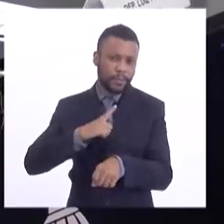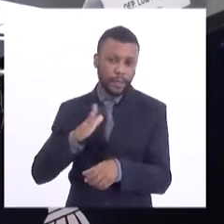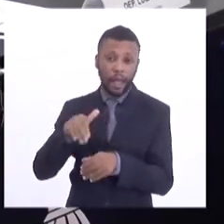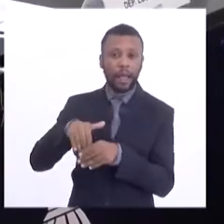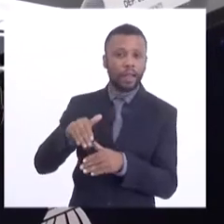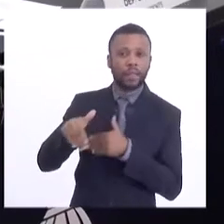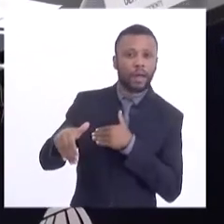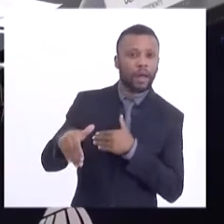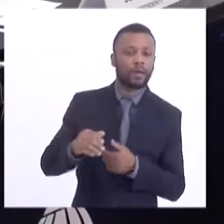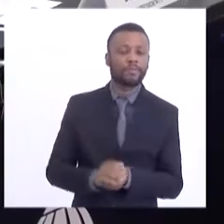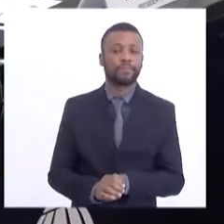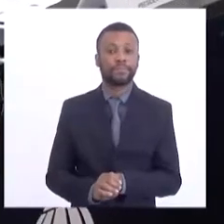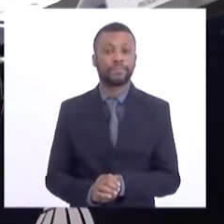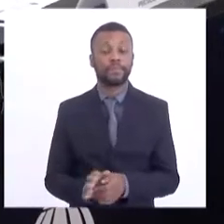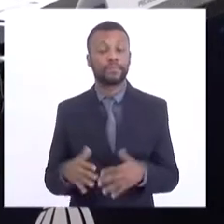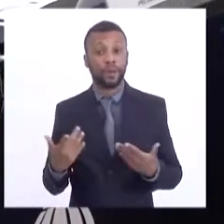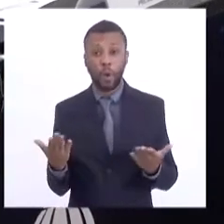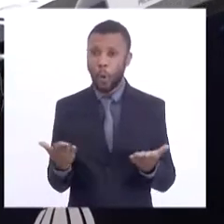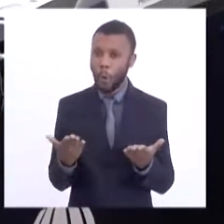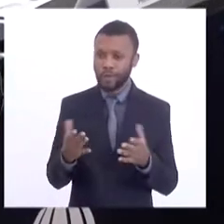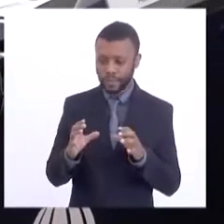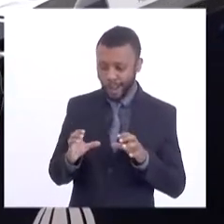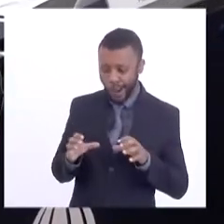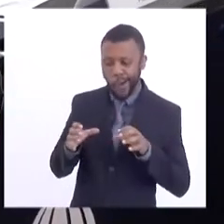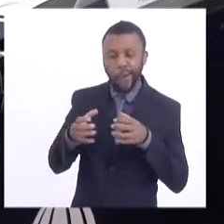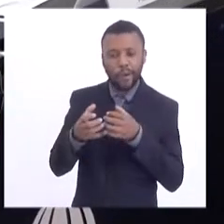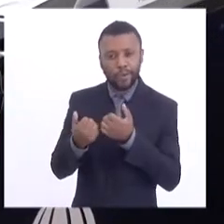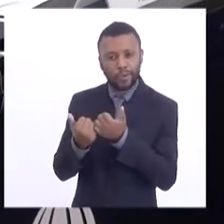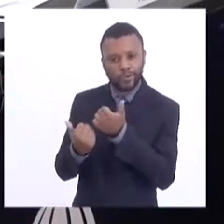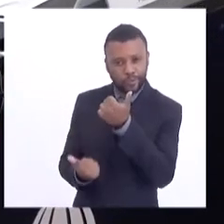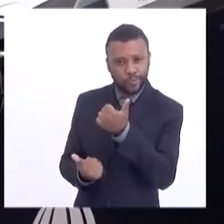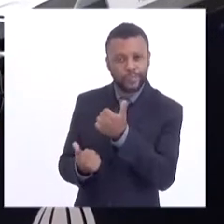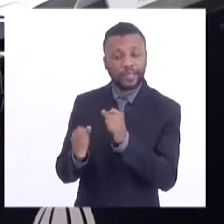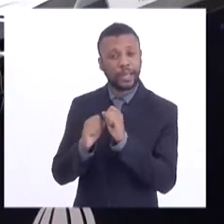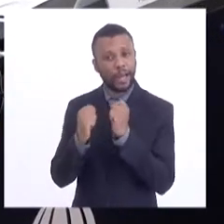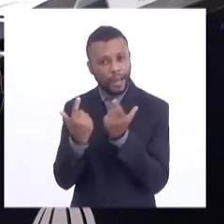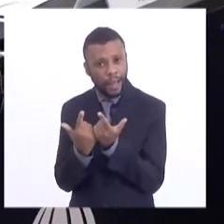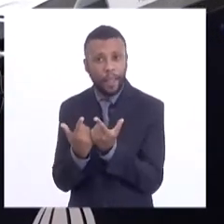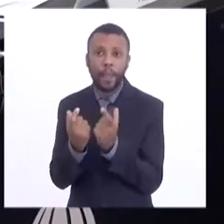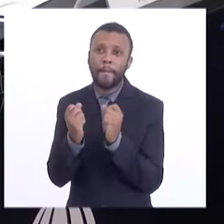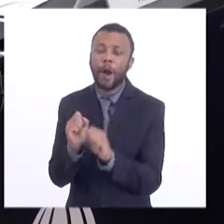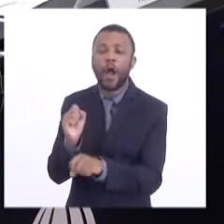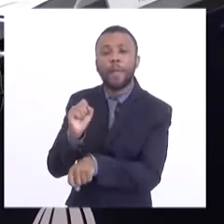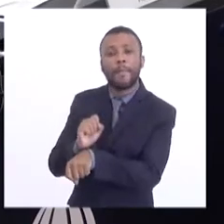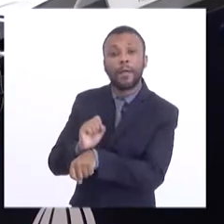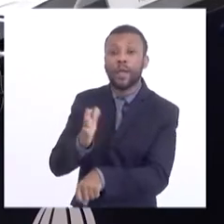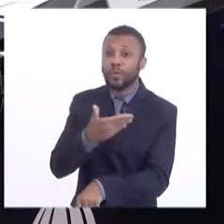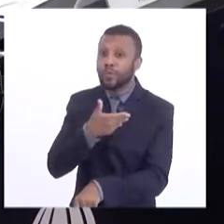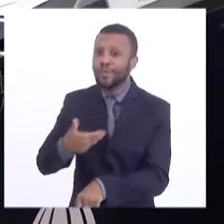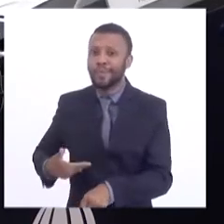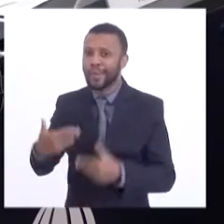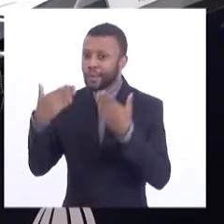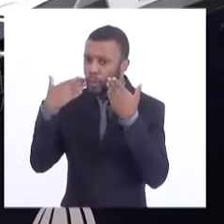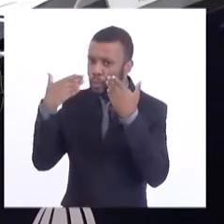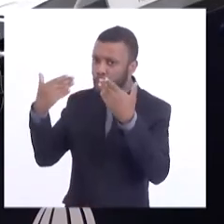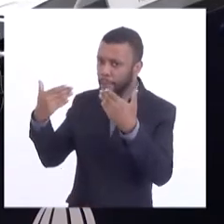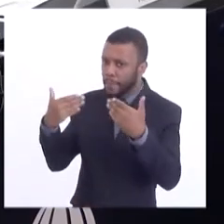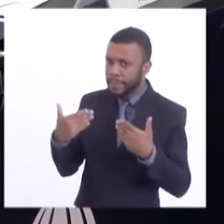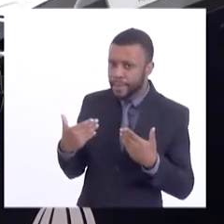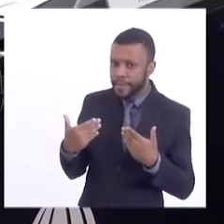e como a subcomissão hoje da alerj pode esperar que o governo nos apresente